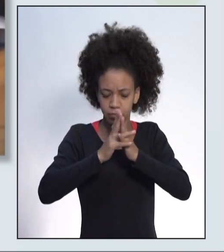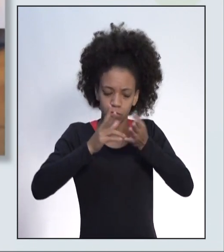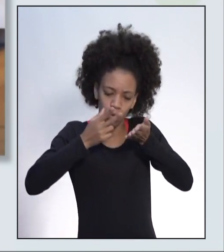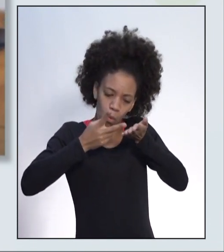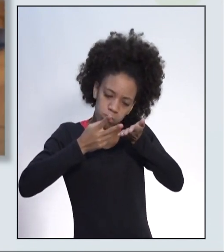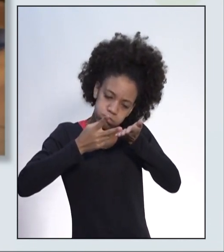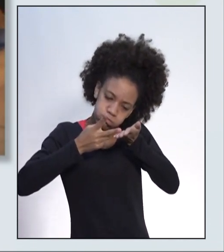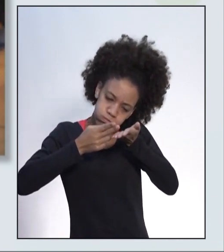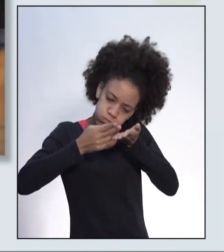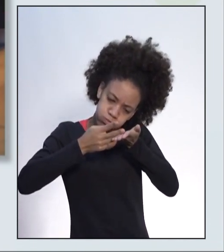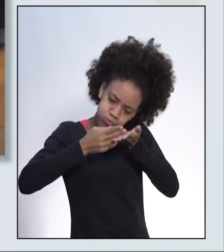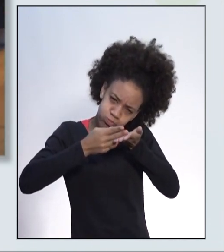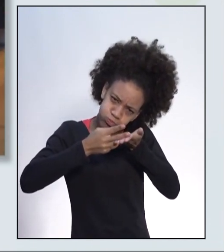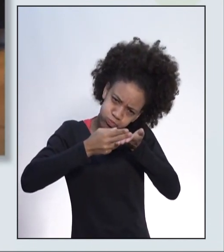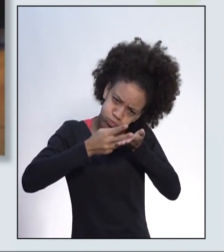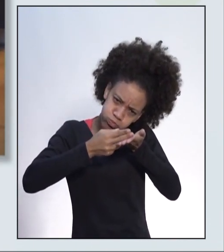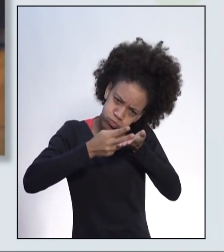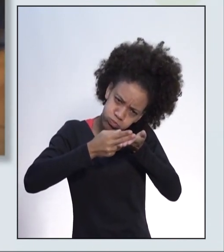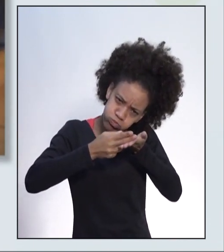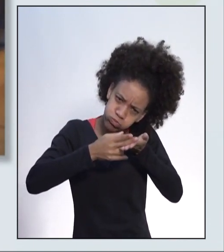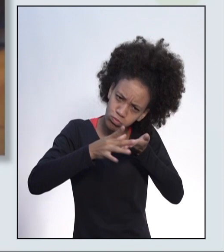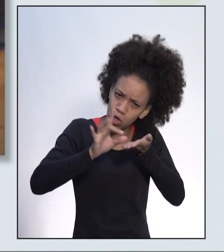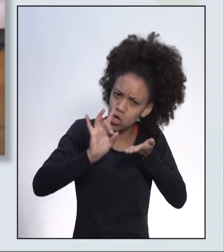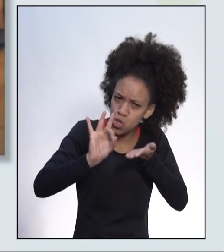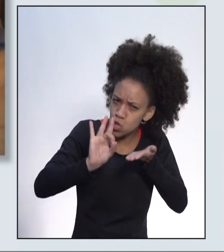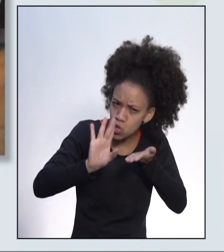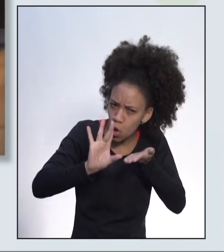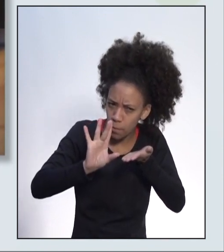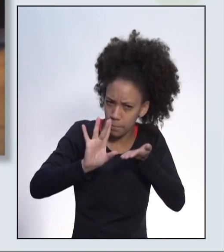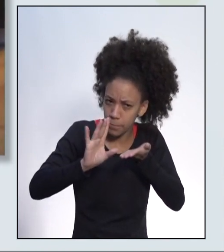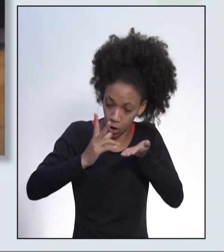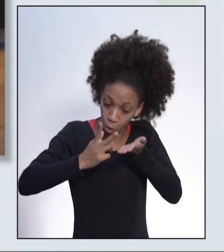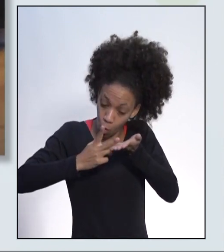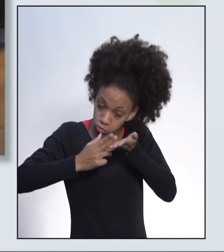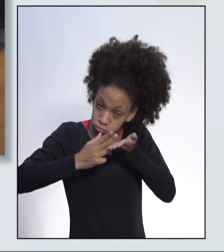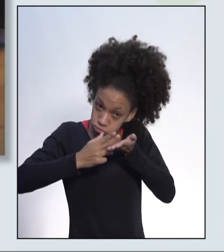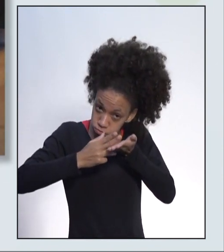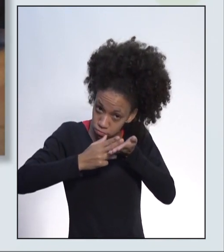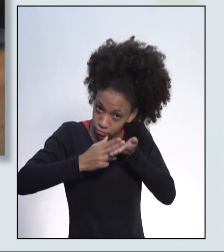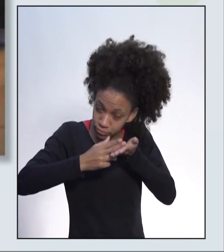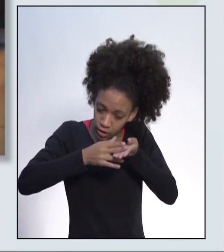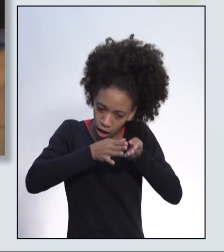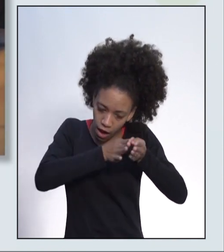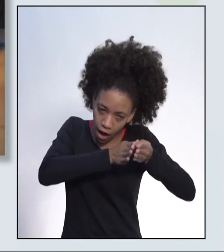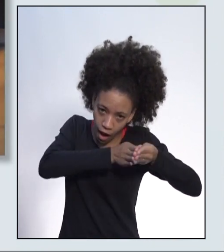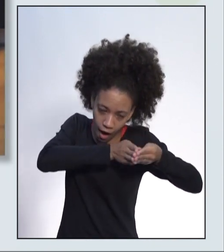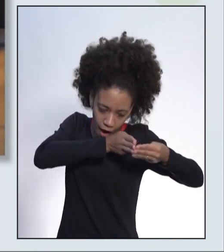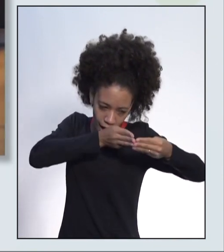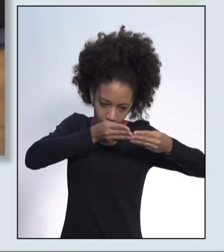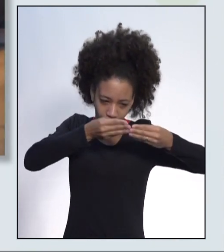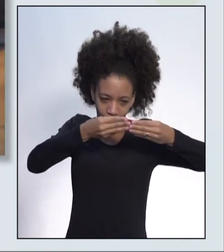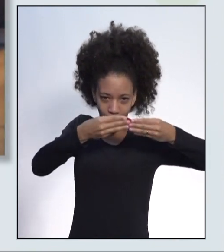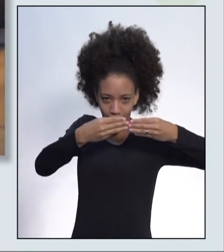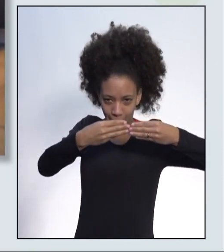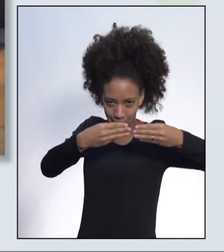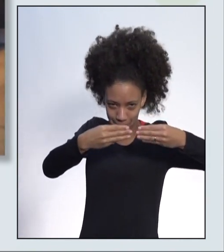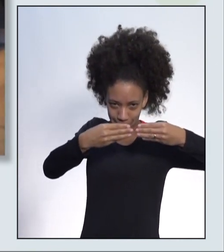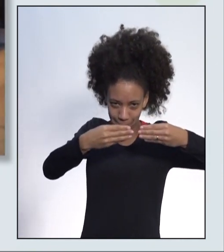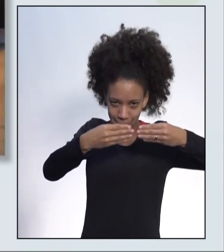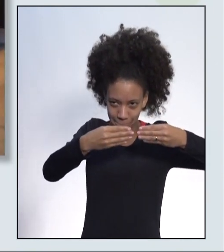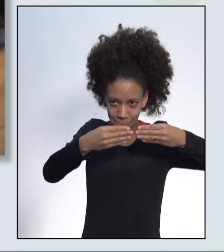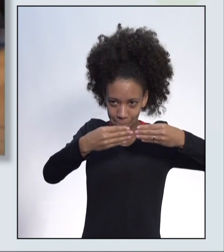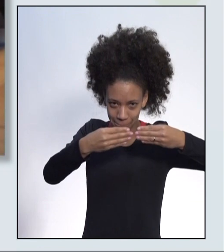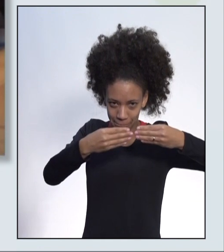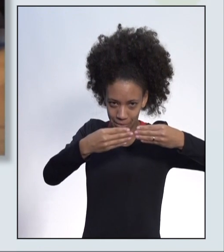cortar, ó. Corto só até aqui. Cortou? Abre. Ó, é assim mesmo, tá? Tá bem